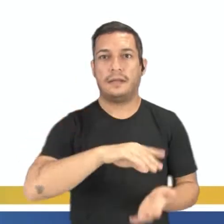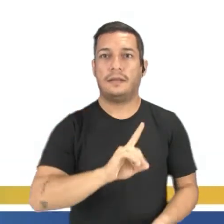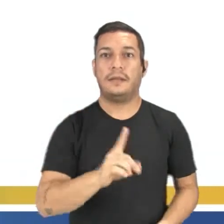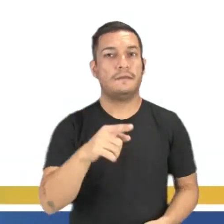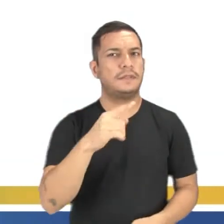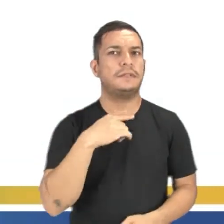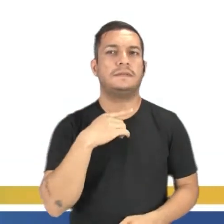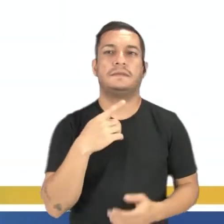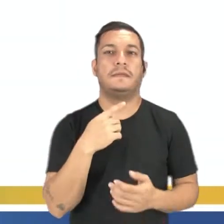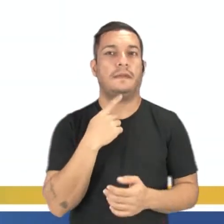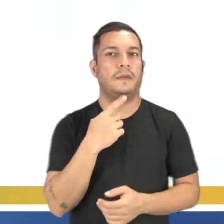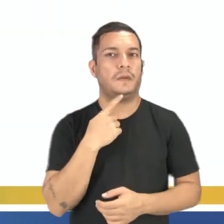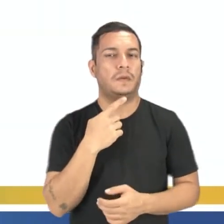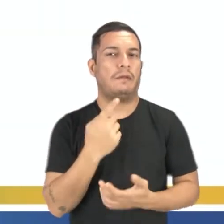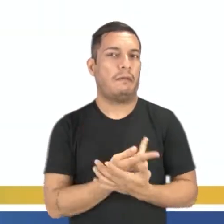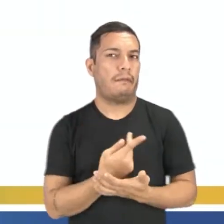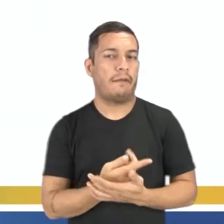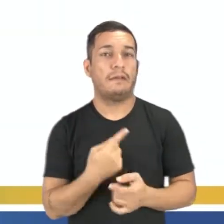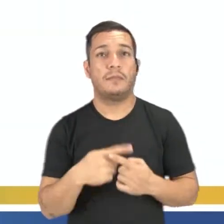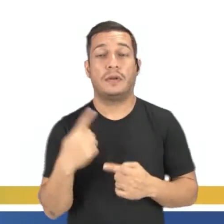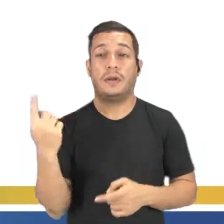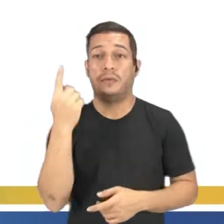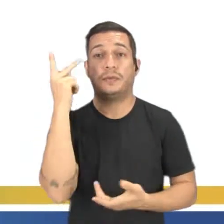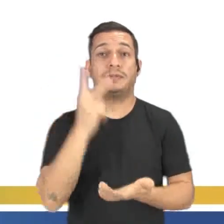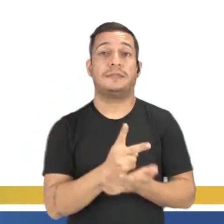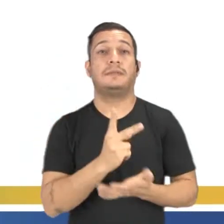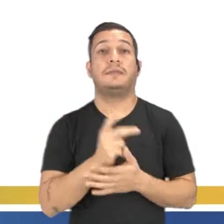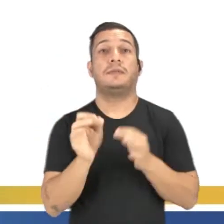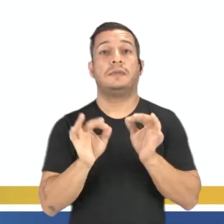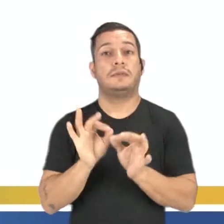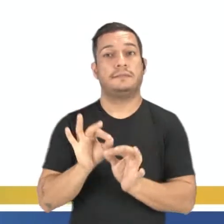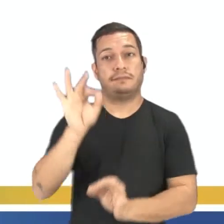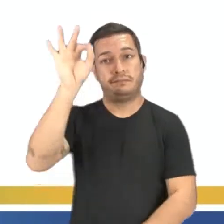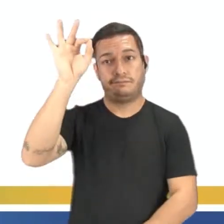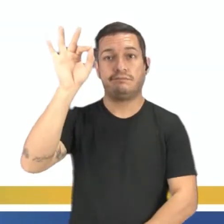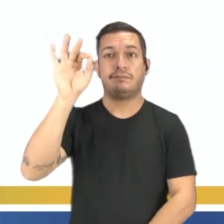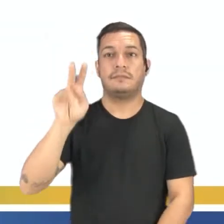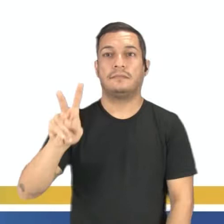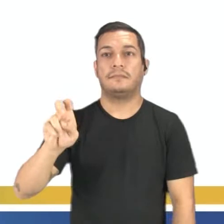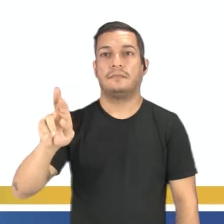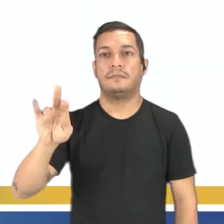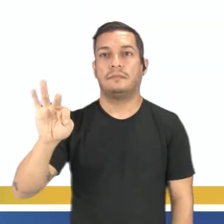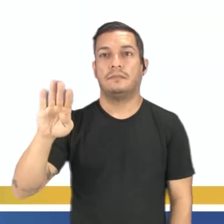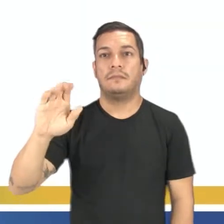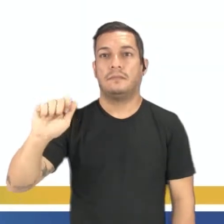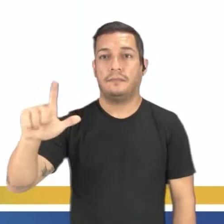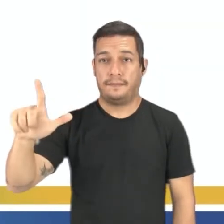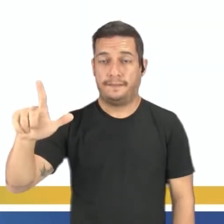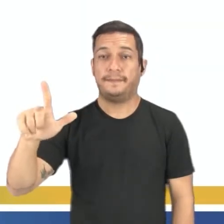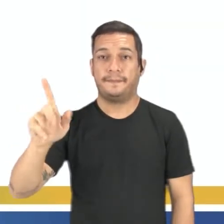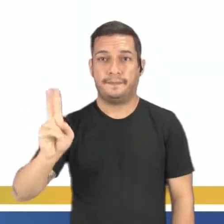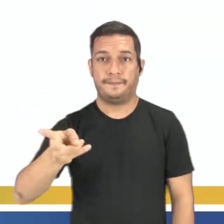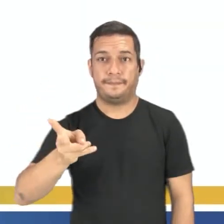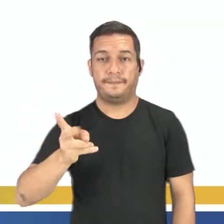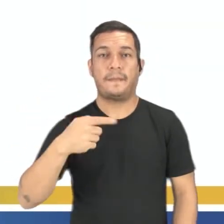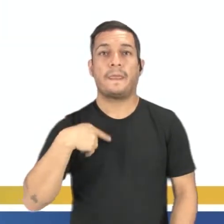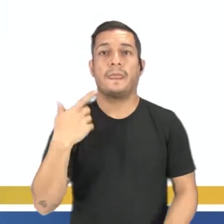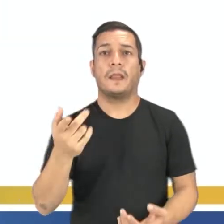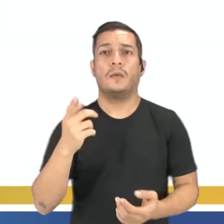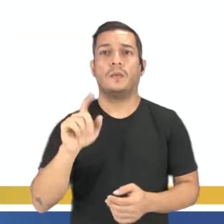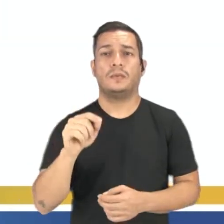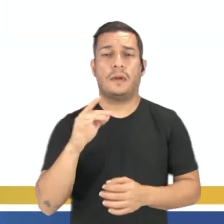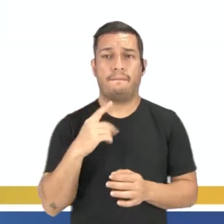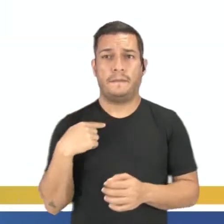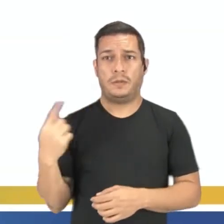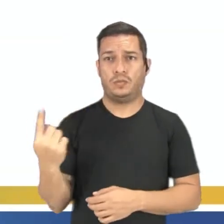está equivocado. Por quê? A altura sempre será medida na vertical, perpendicular à base maior. Então,